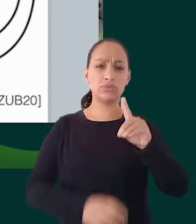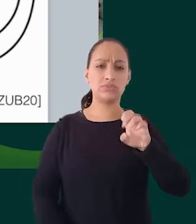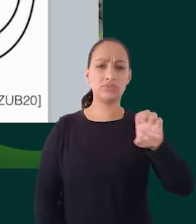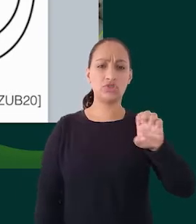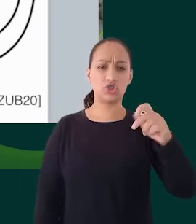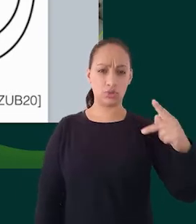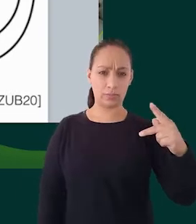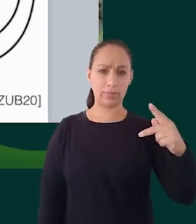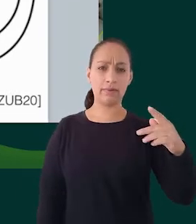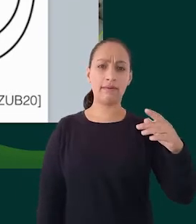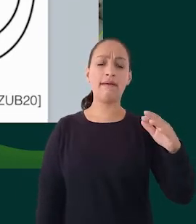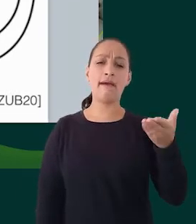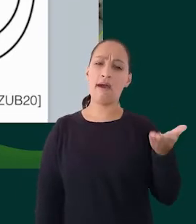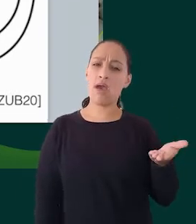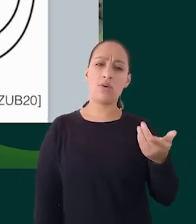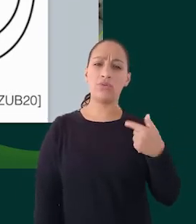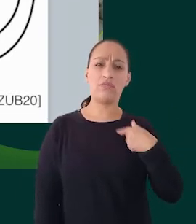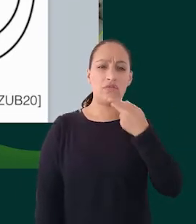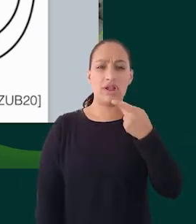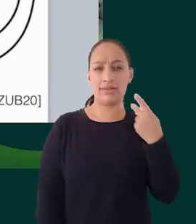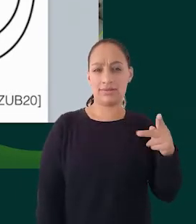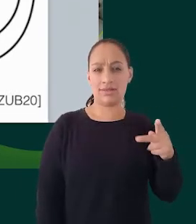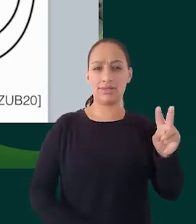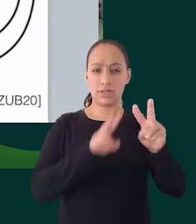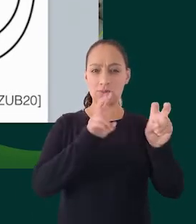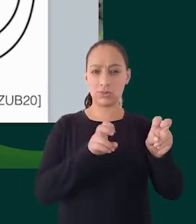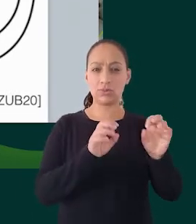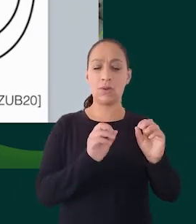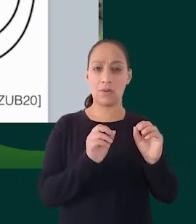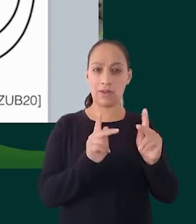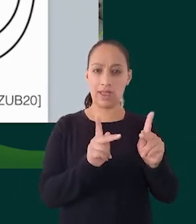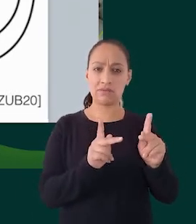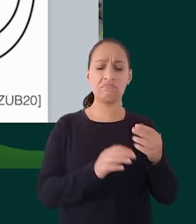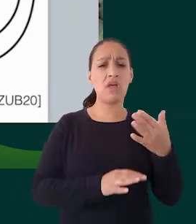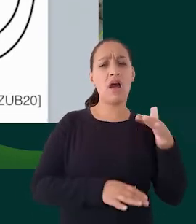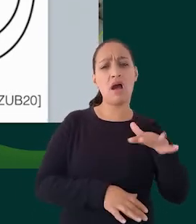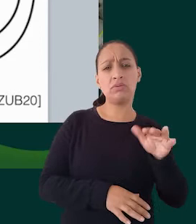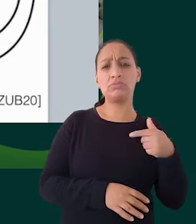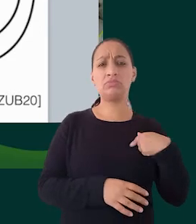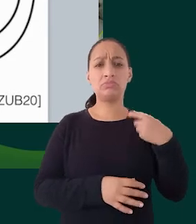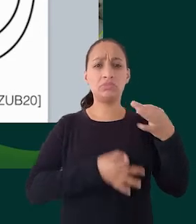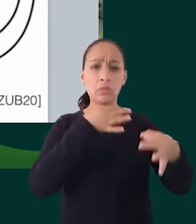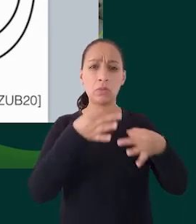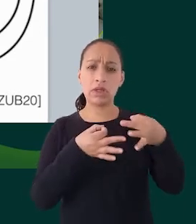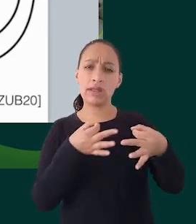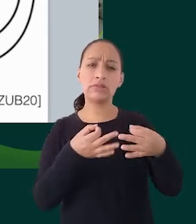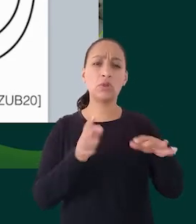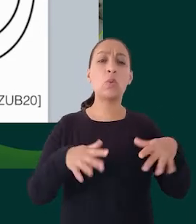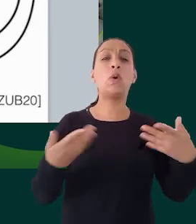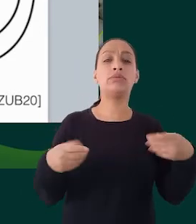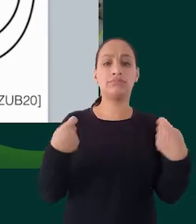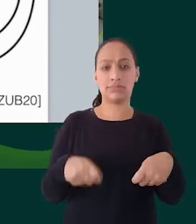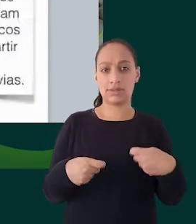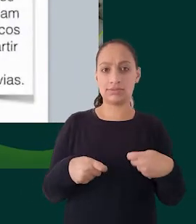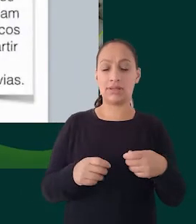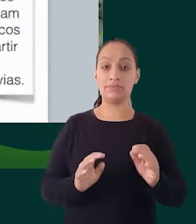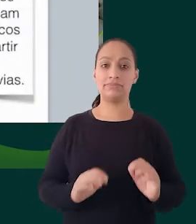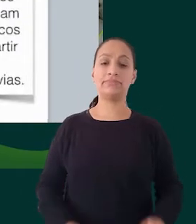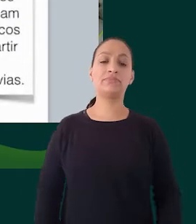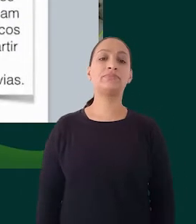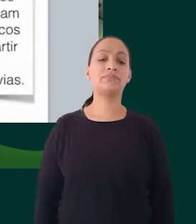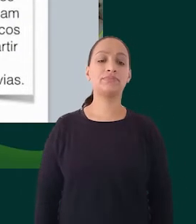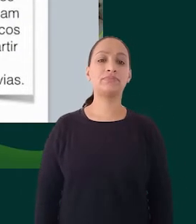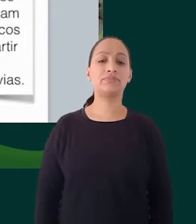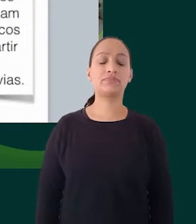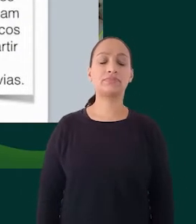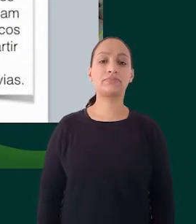tocar nesse assunto, tá? Sobre Deep Learning. Fazer algumas menções quando necessário. Bem,